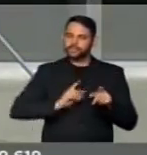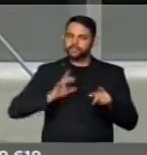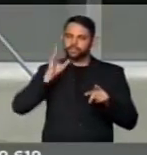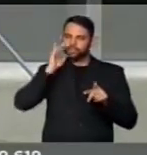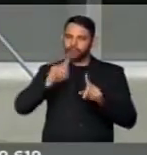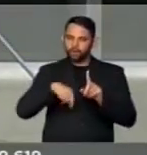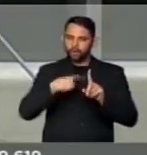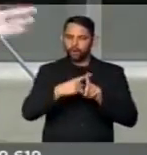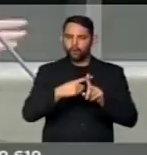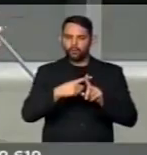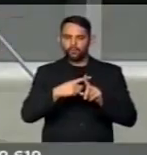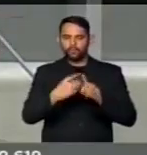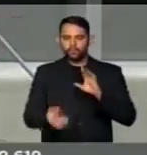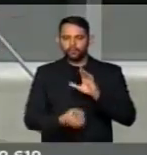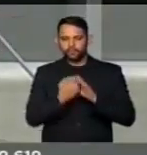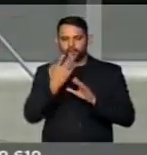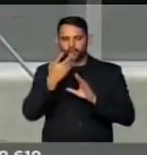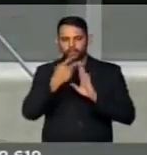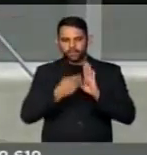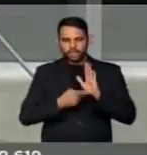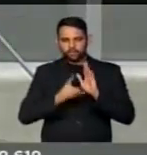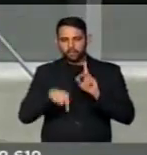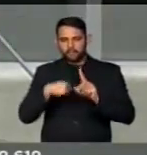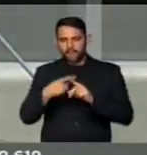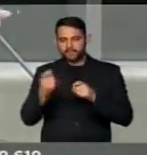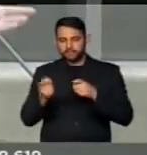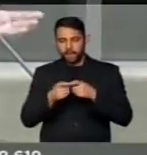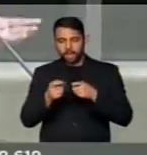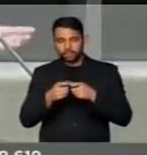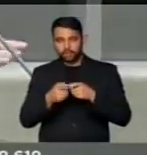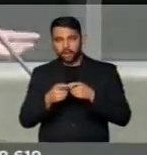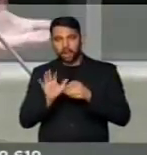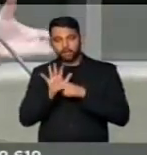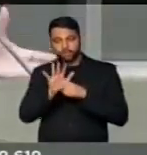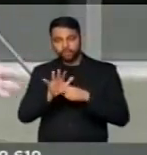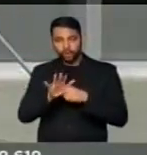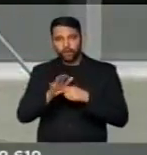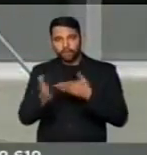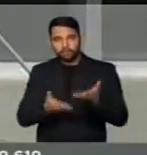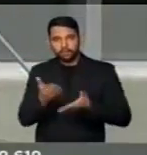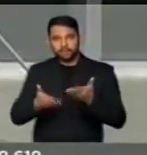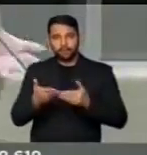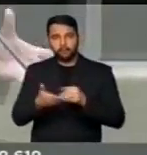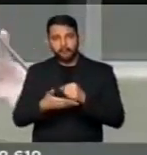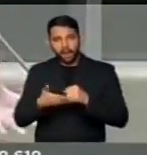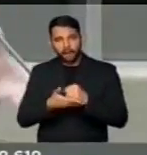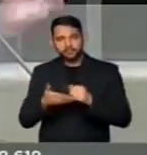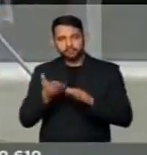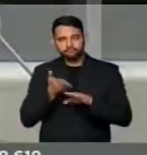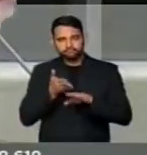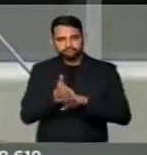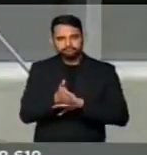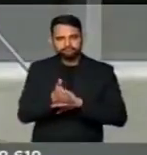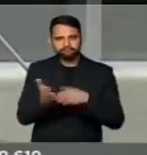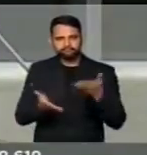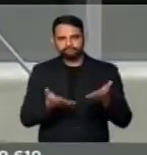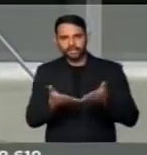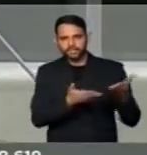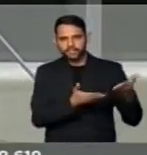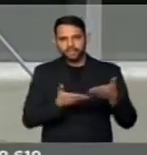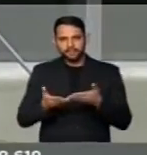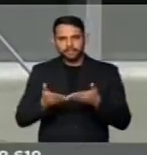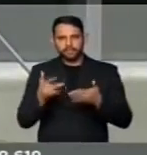botou mais médicos, ela ajudou muito a atenção básica, a porta de entrada